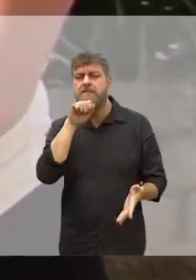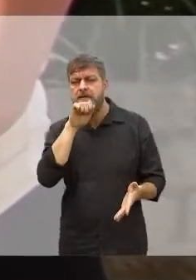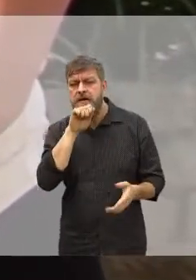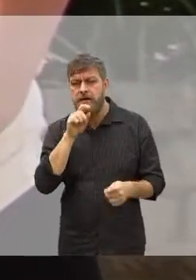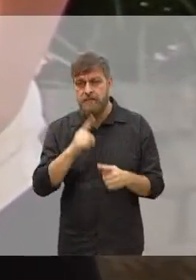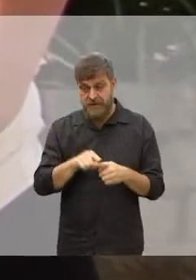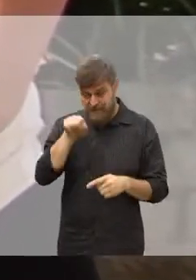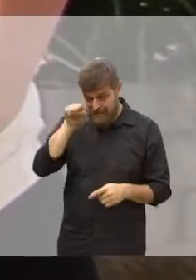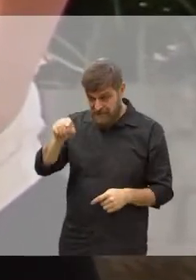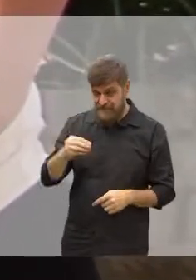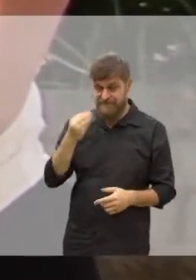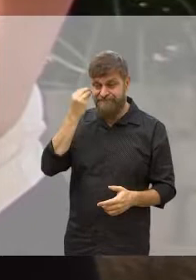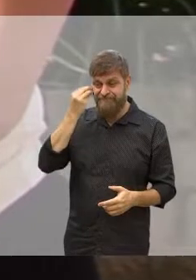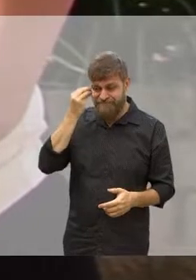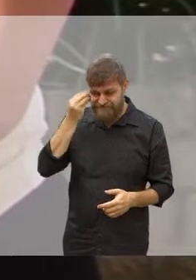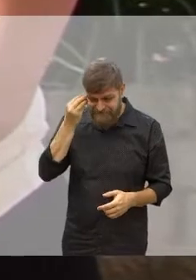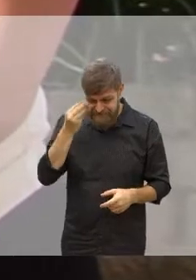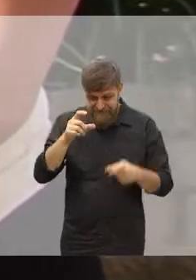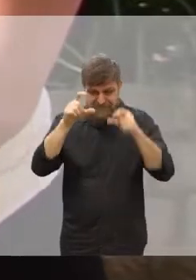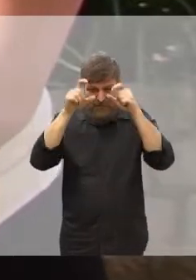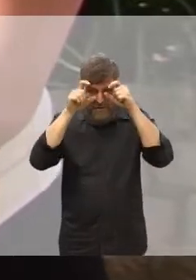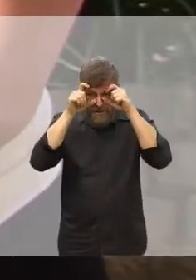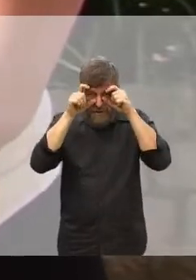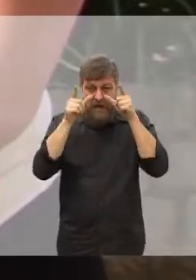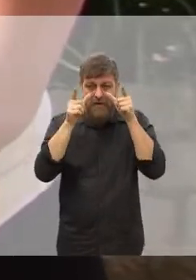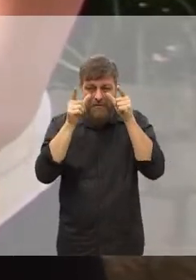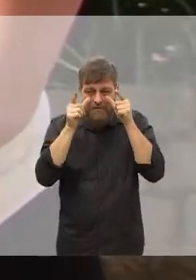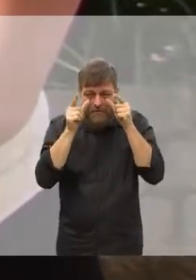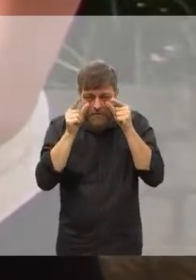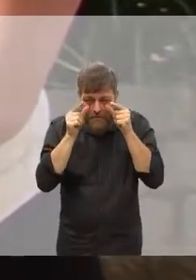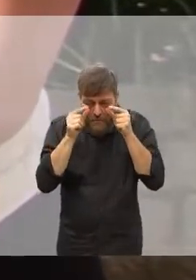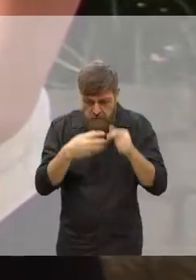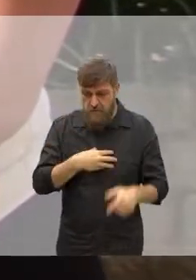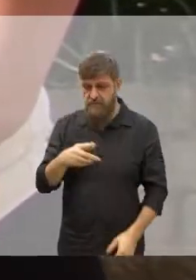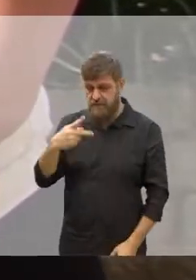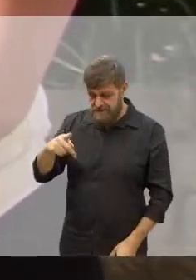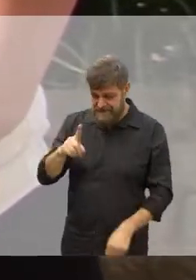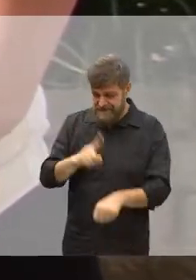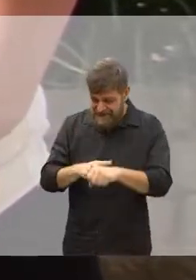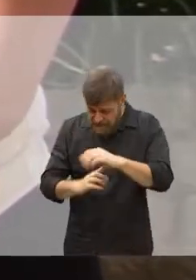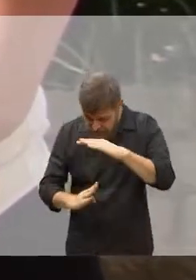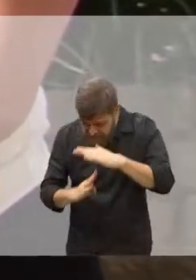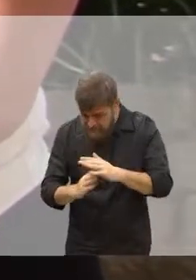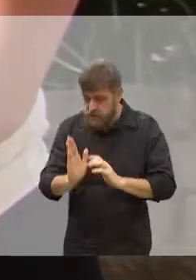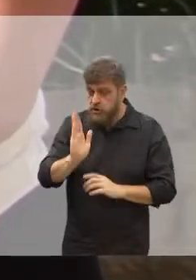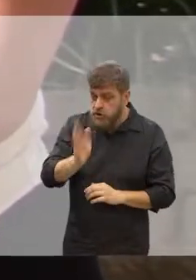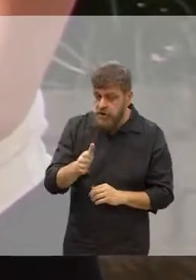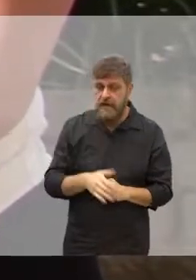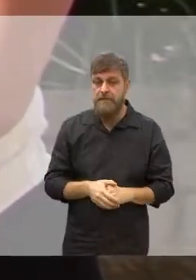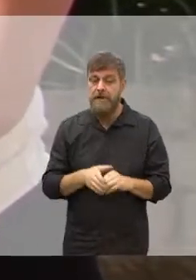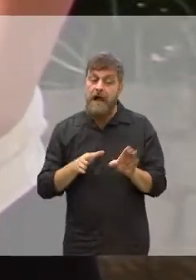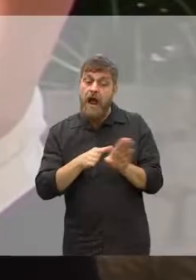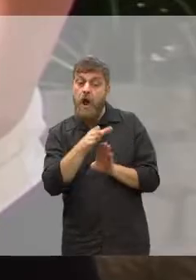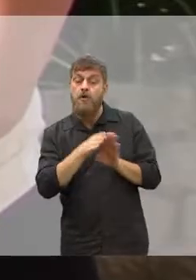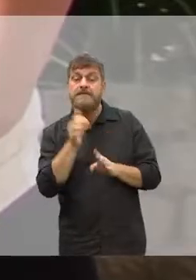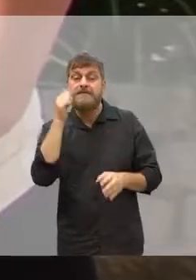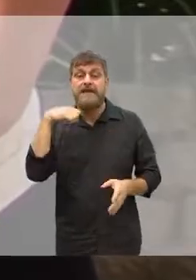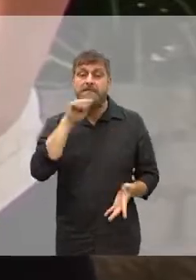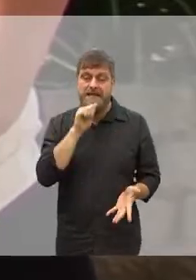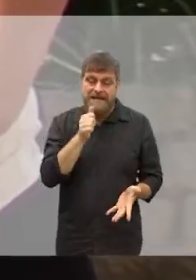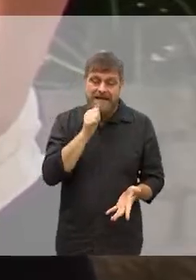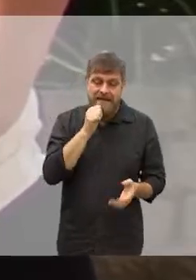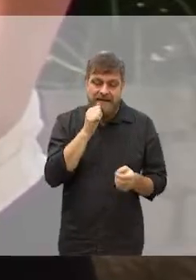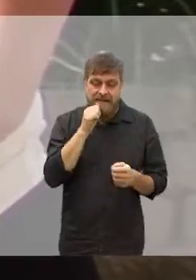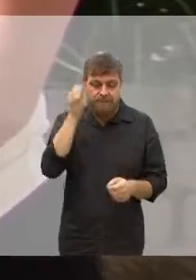Porque você está vivendo esse aumento do grau do Caio, você já limitou o tempo, mas o que você diria para as mães que ainda não